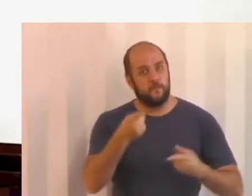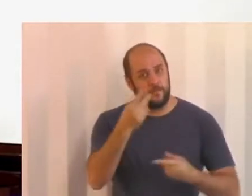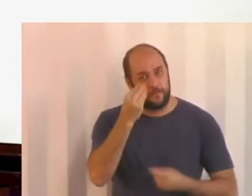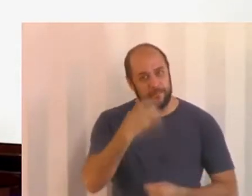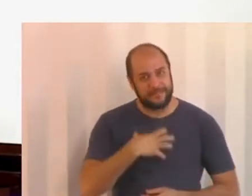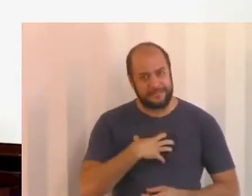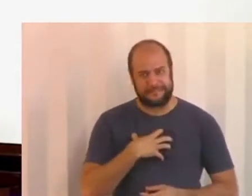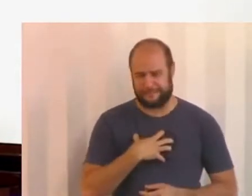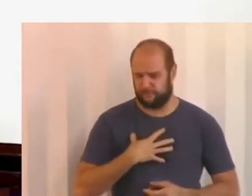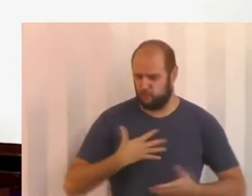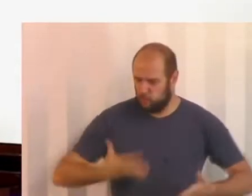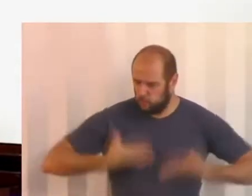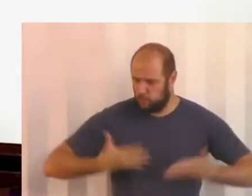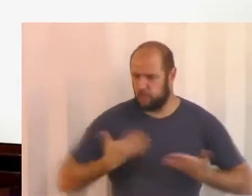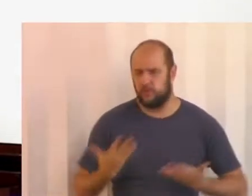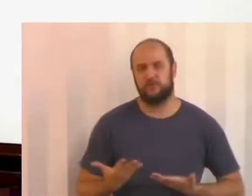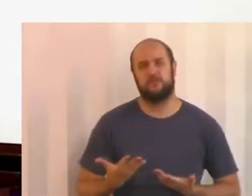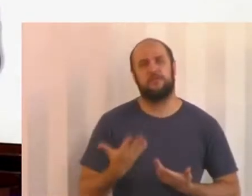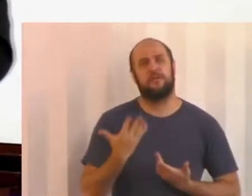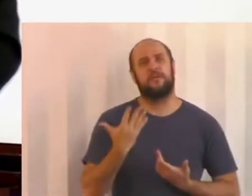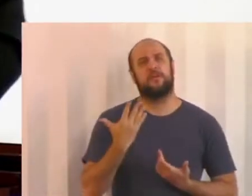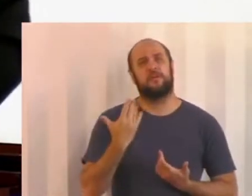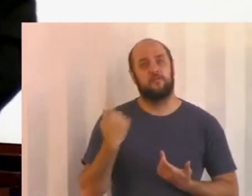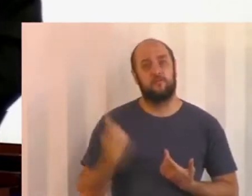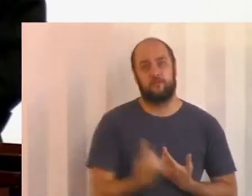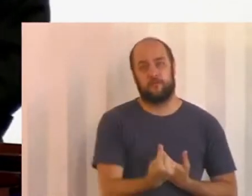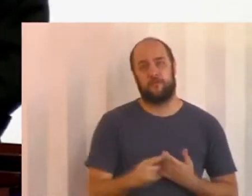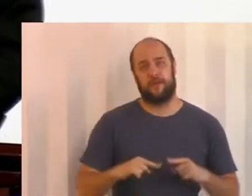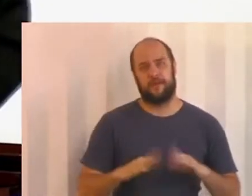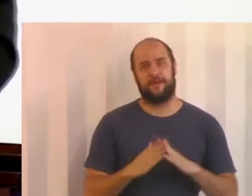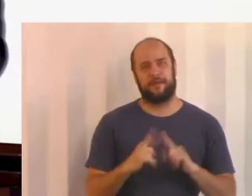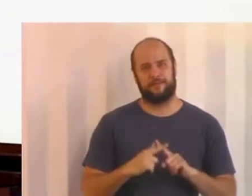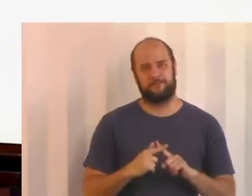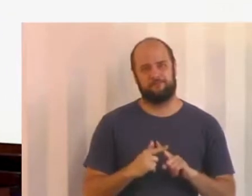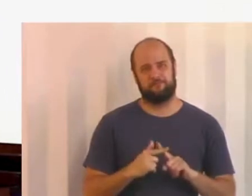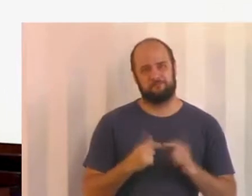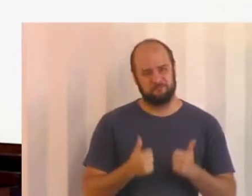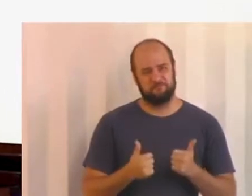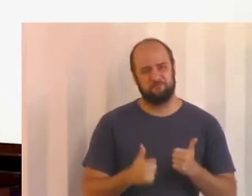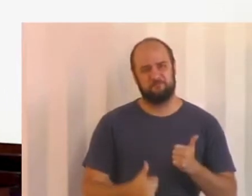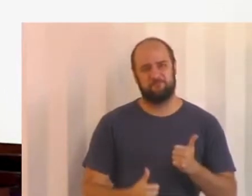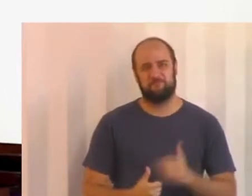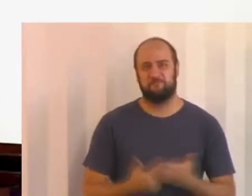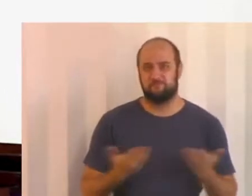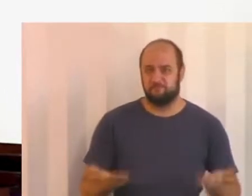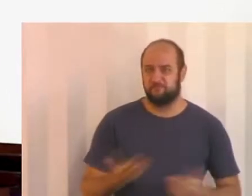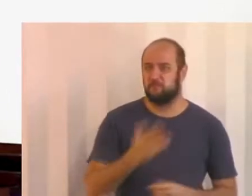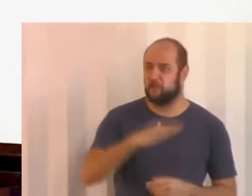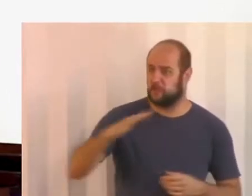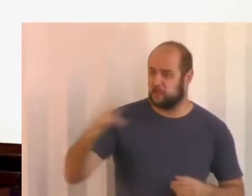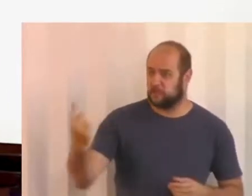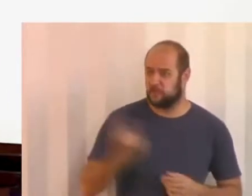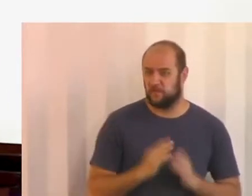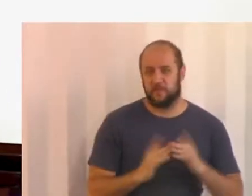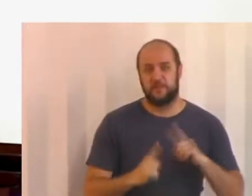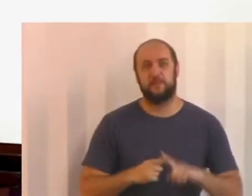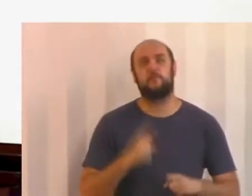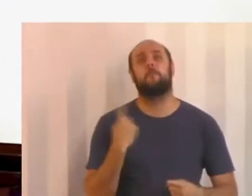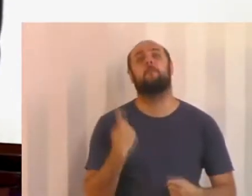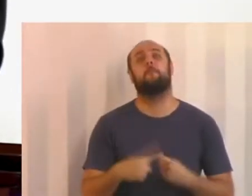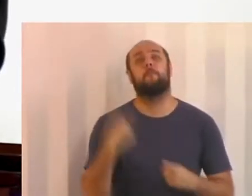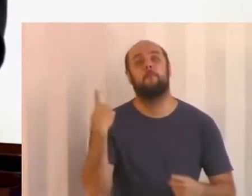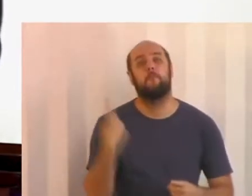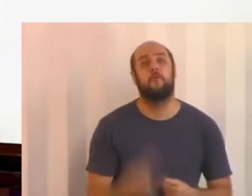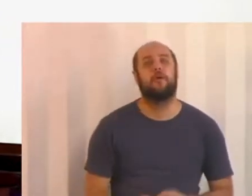se sente motivado a fazer quando vem à igreja. Tá bom? Então, você vem à igreja por que motivo?